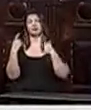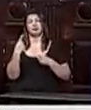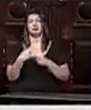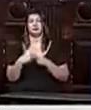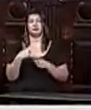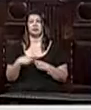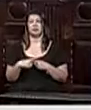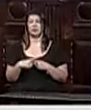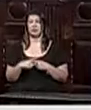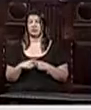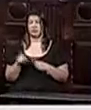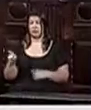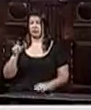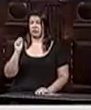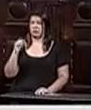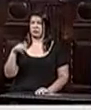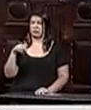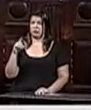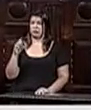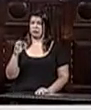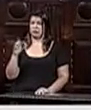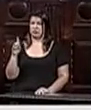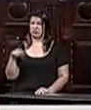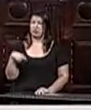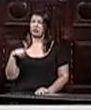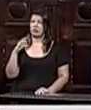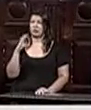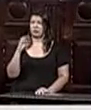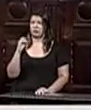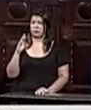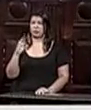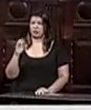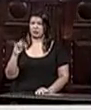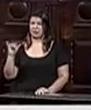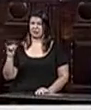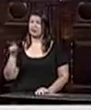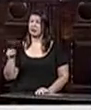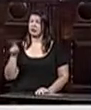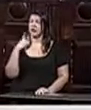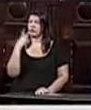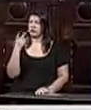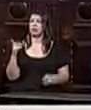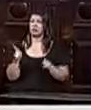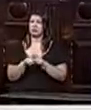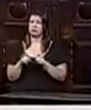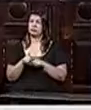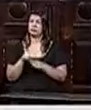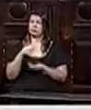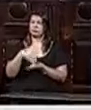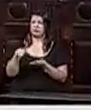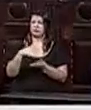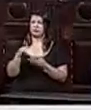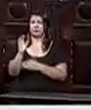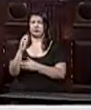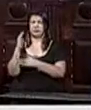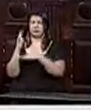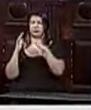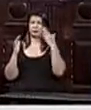que o deputado André Correia, que também responde pelo INEA e Secretaria Estadual de